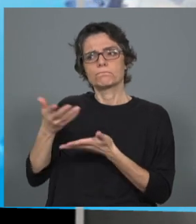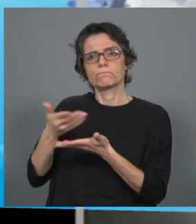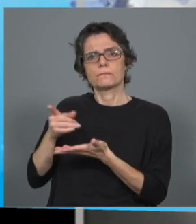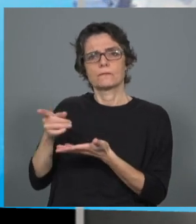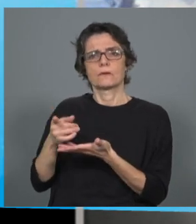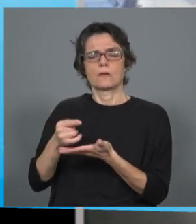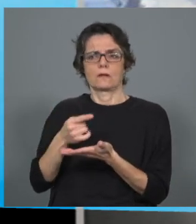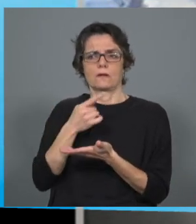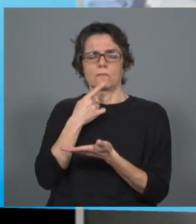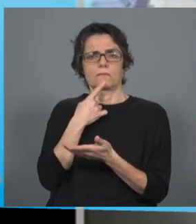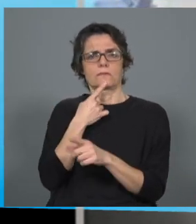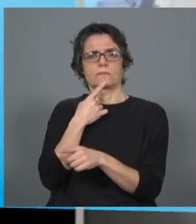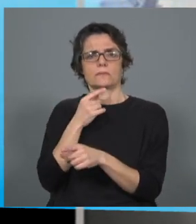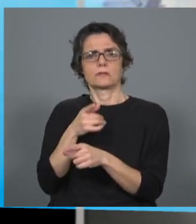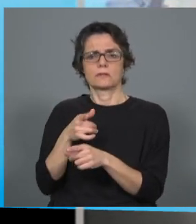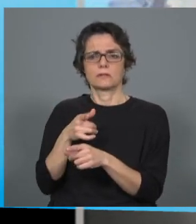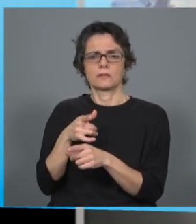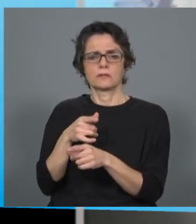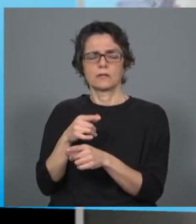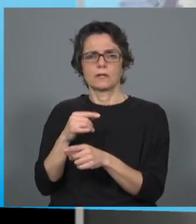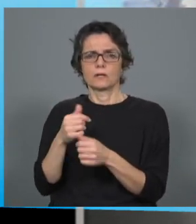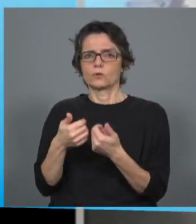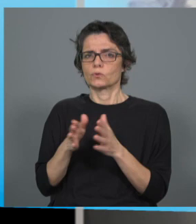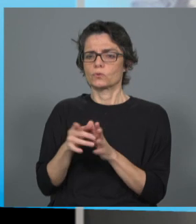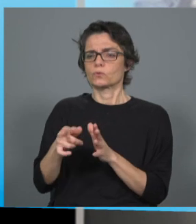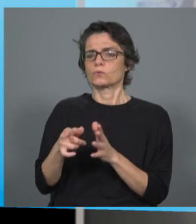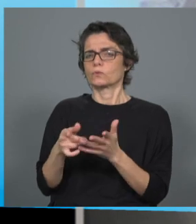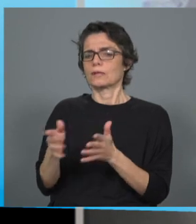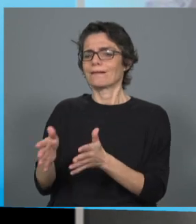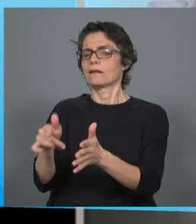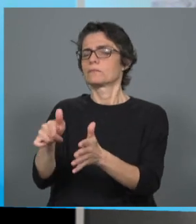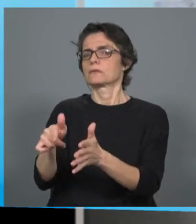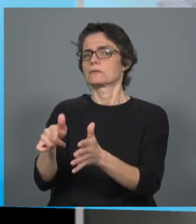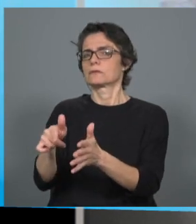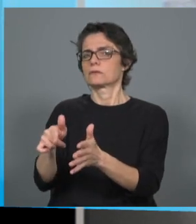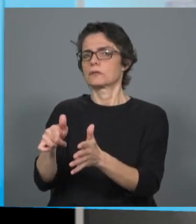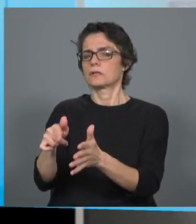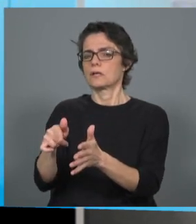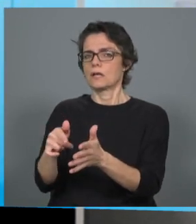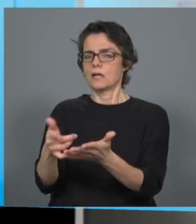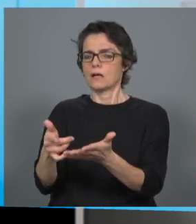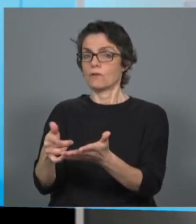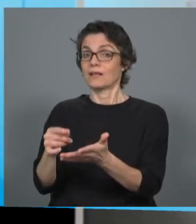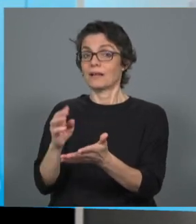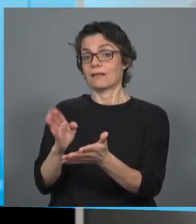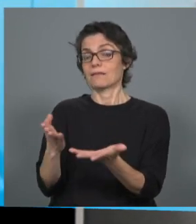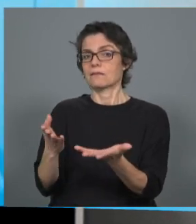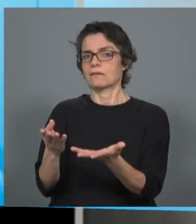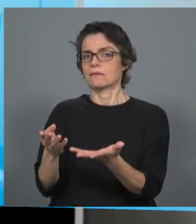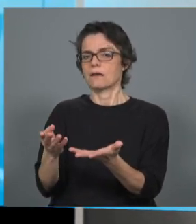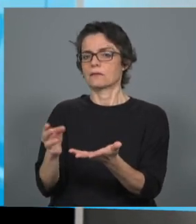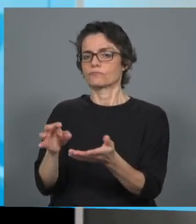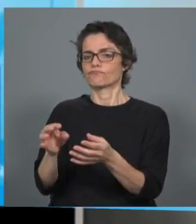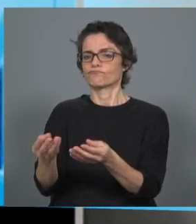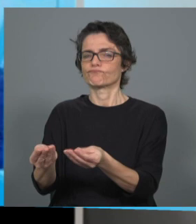percebo que as questões que estavam ali de lado e que eu não tinha medo de mexer eram precisas pôr em cima da mesa, começámos a falar do